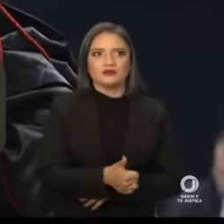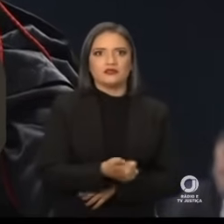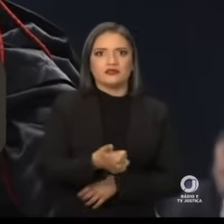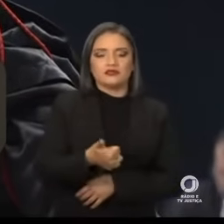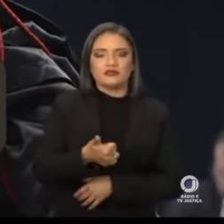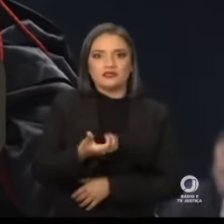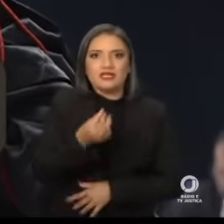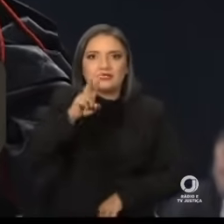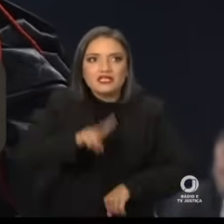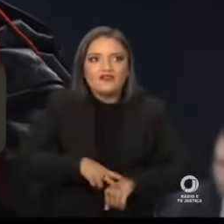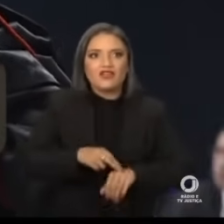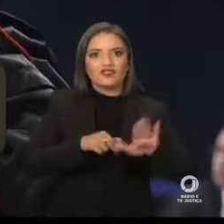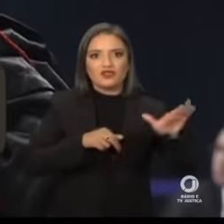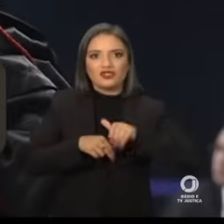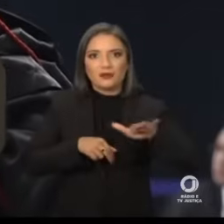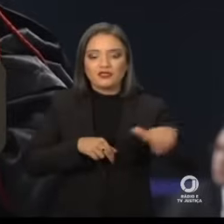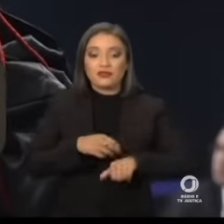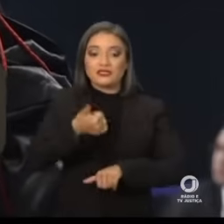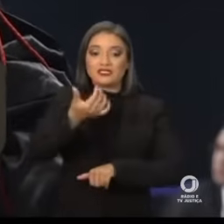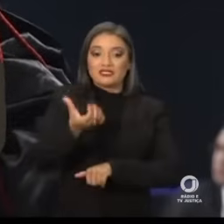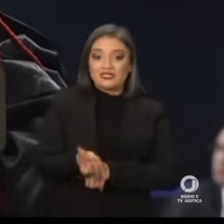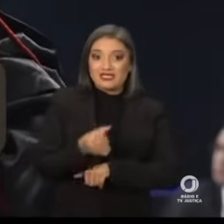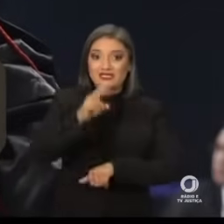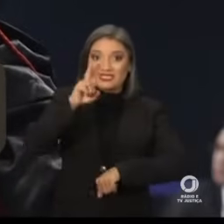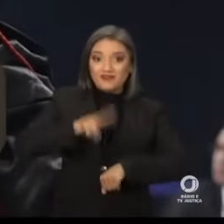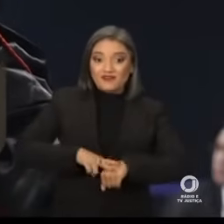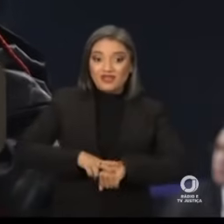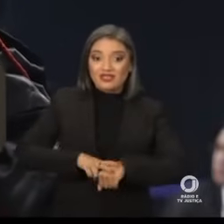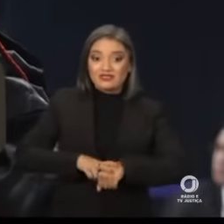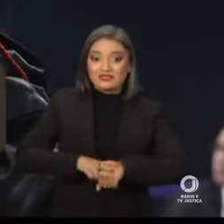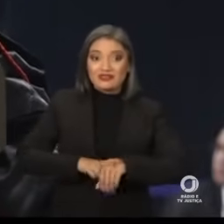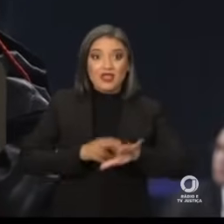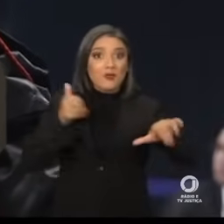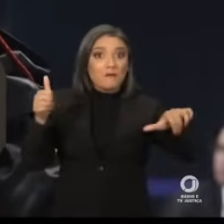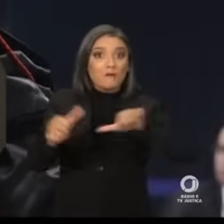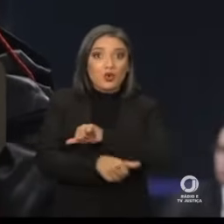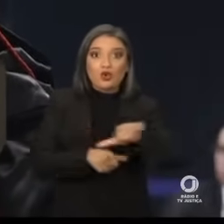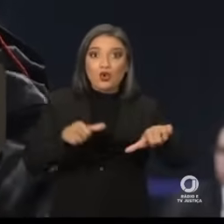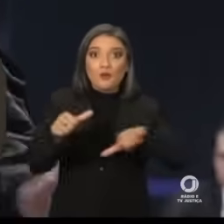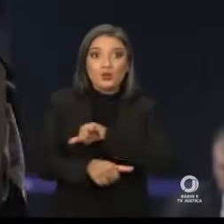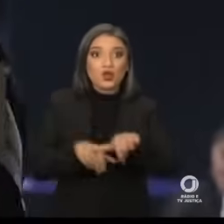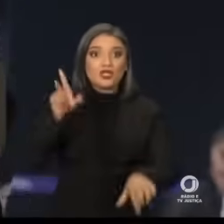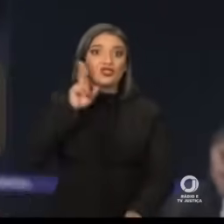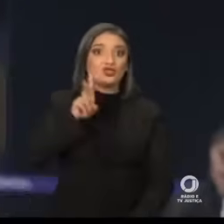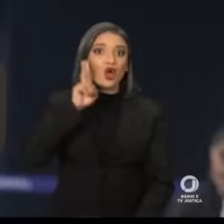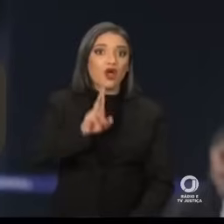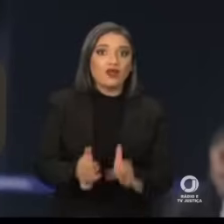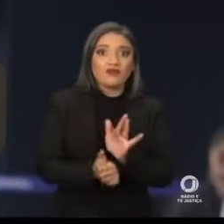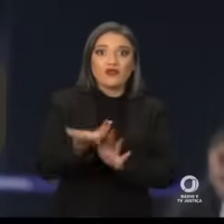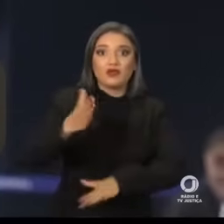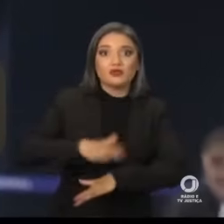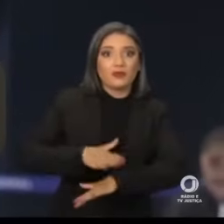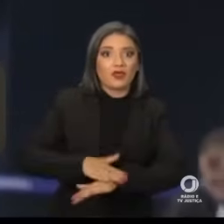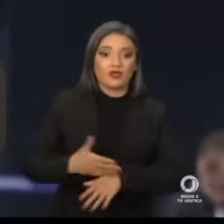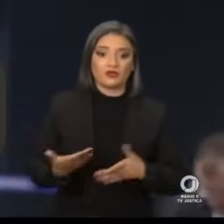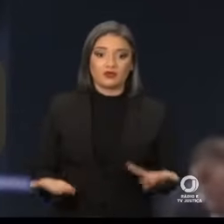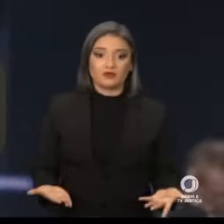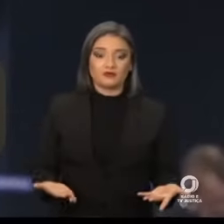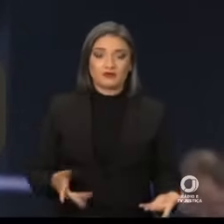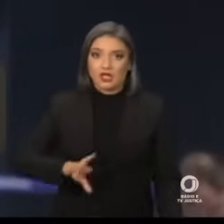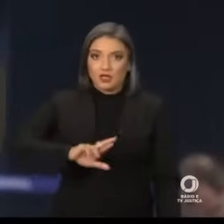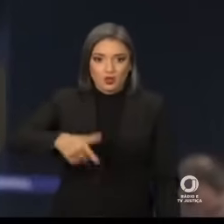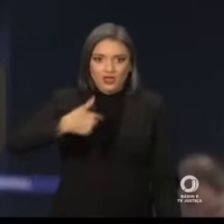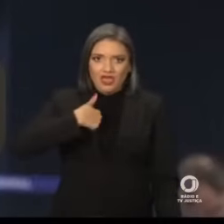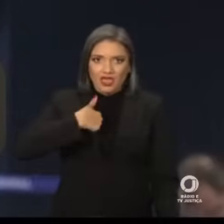nas 16 vezes, ele mudou de versão diversas vezes. E isso não sou eu que estou